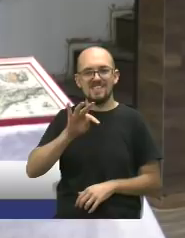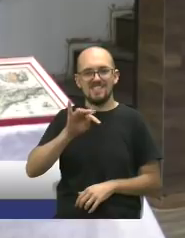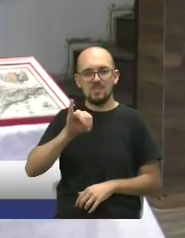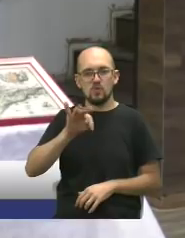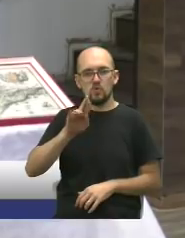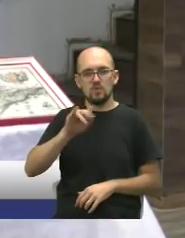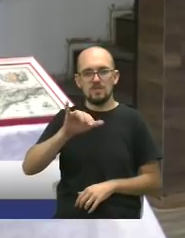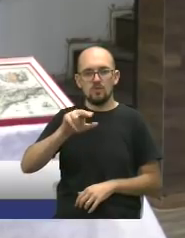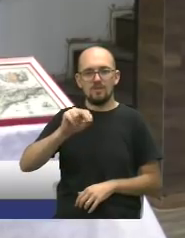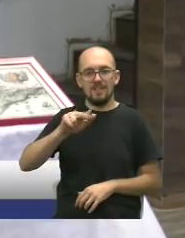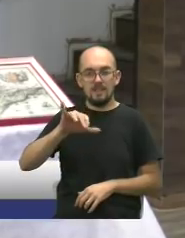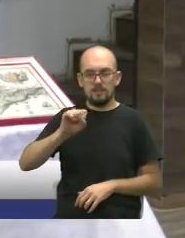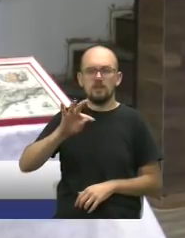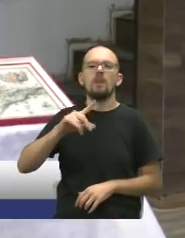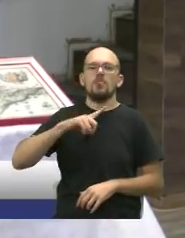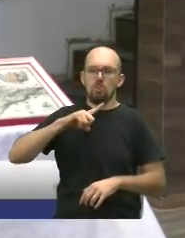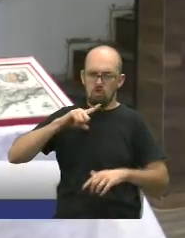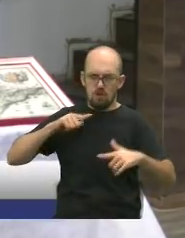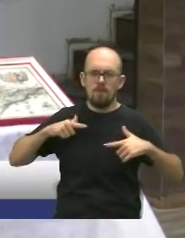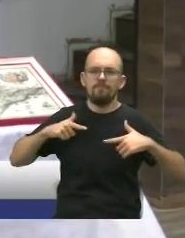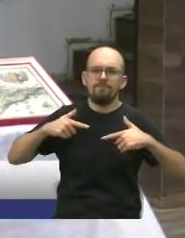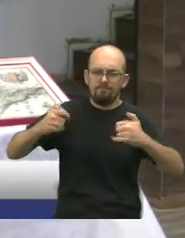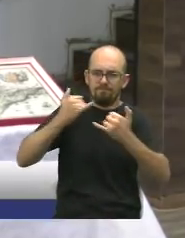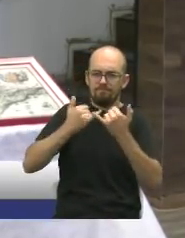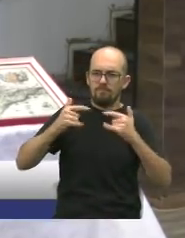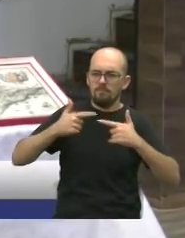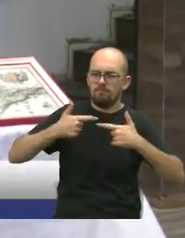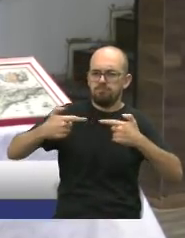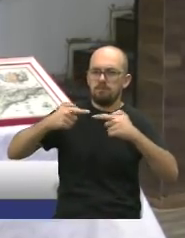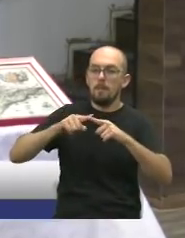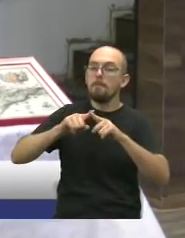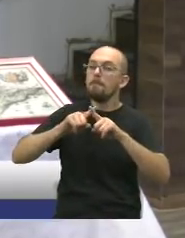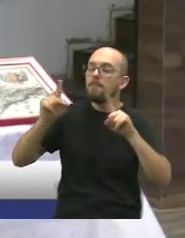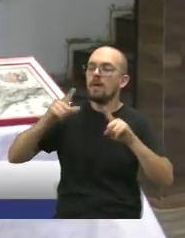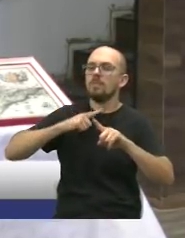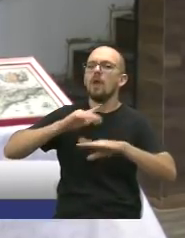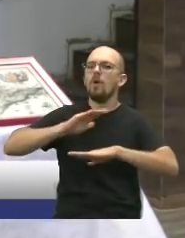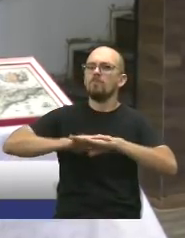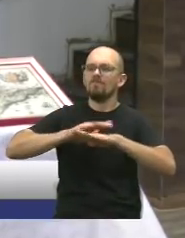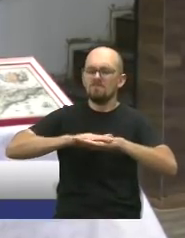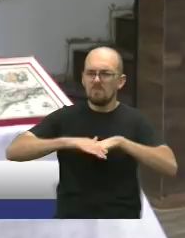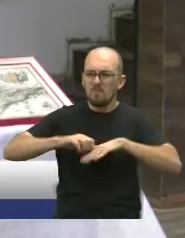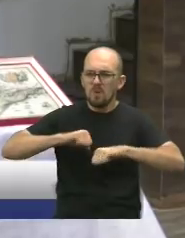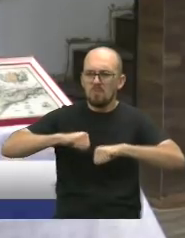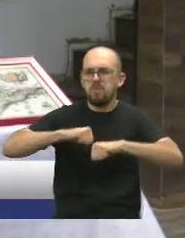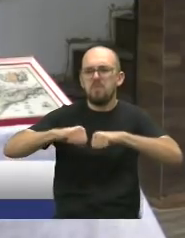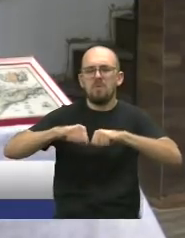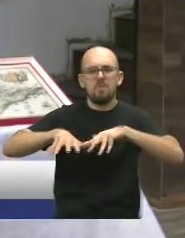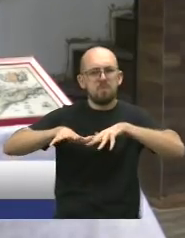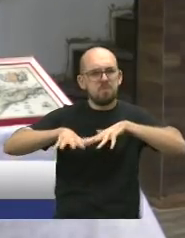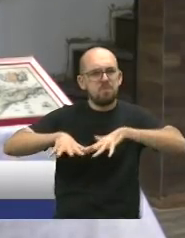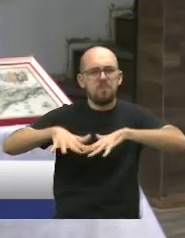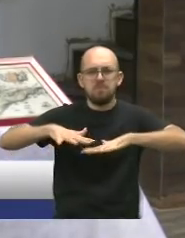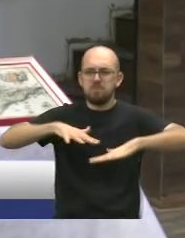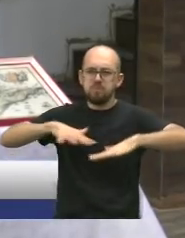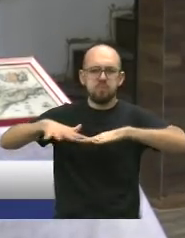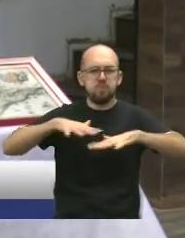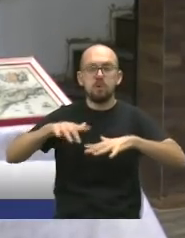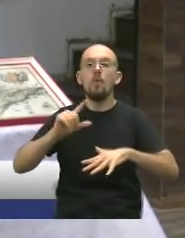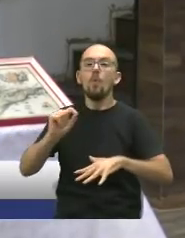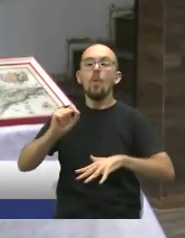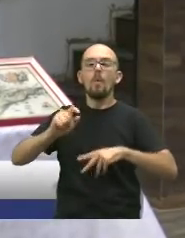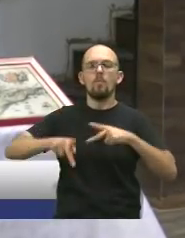um movimento, uma atuação, um entusiasmo, um empenho